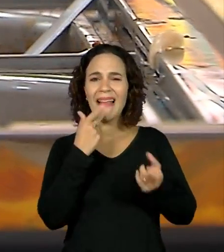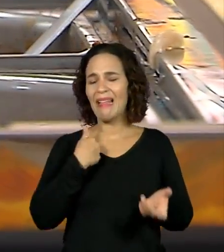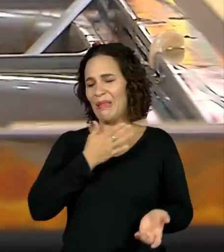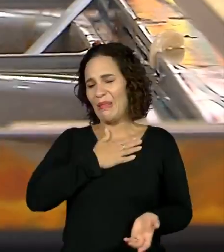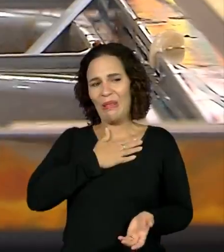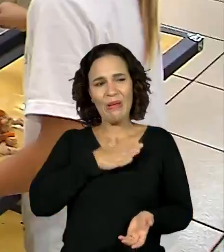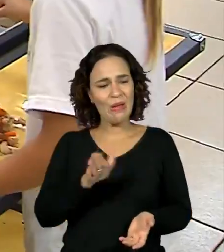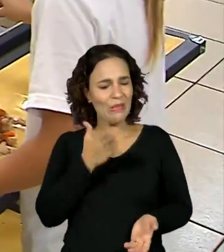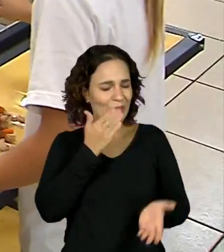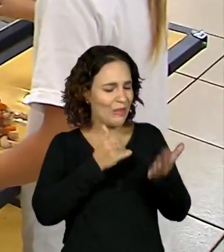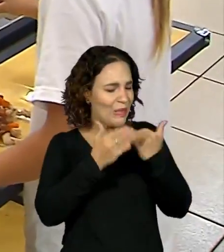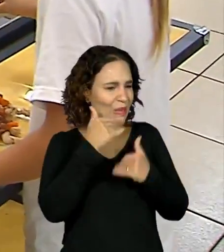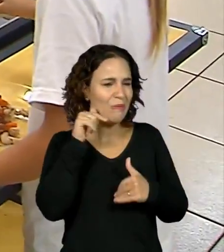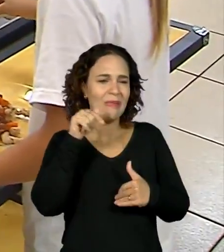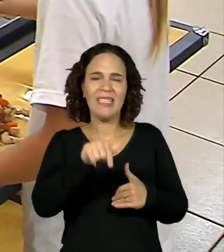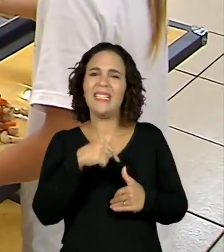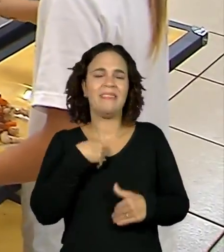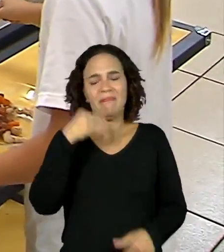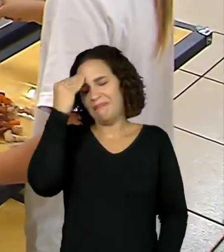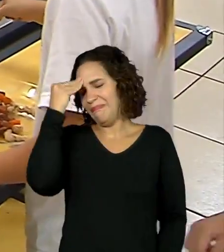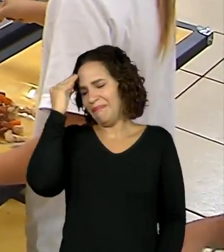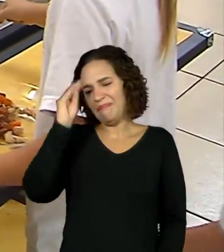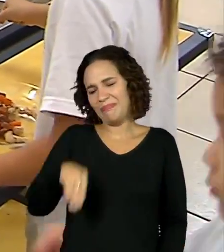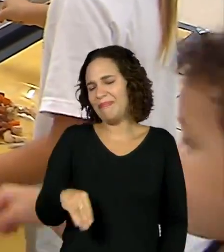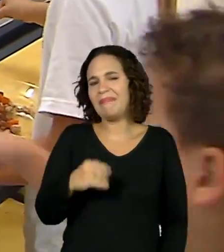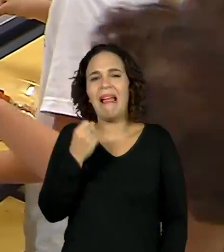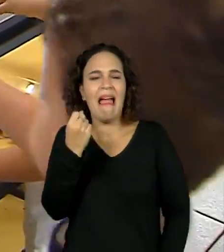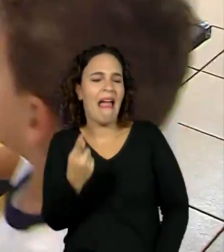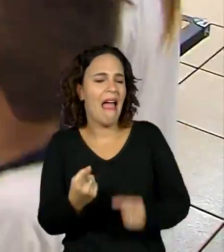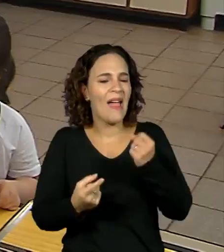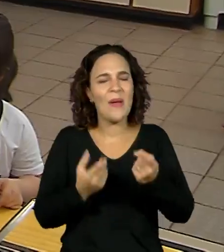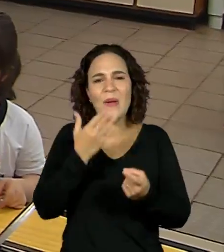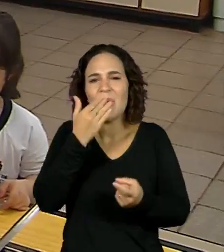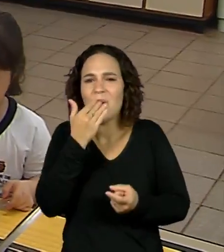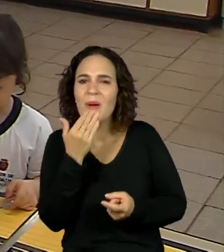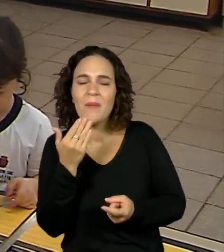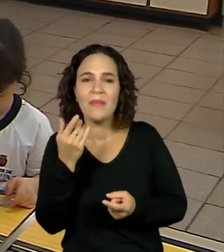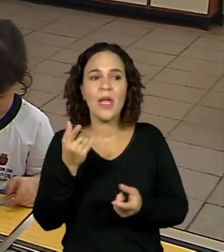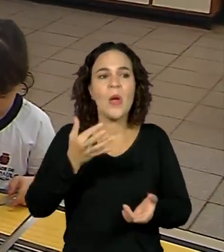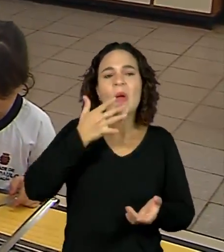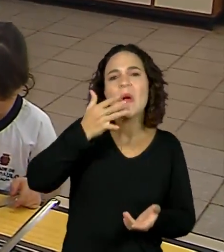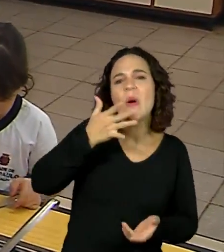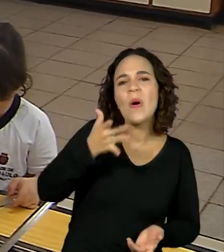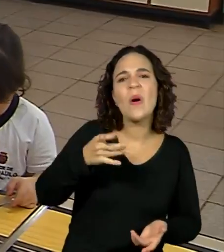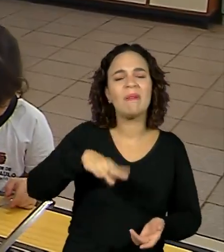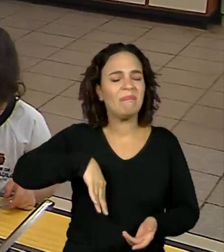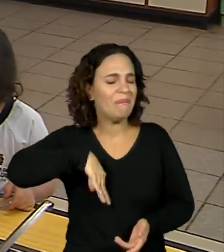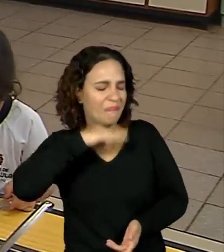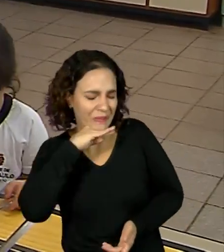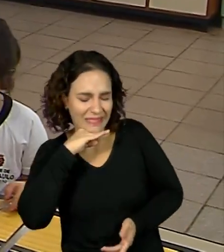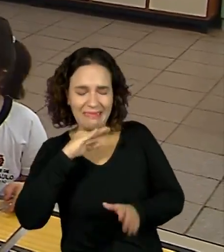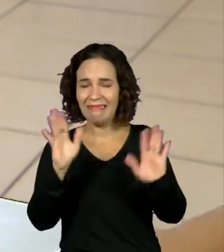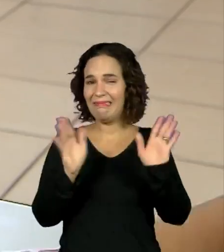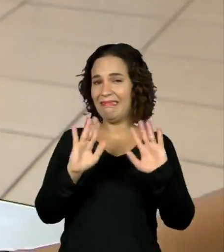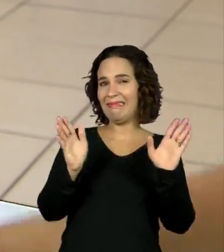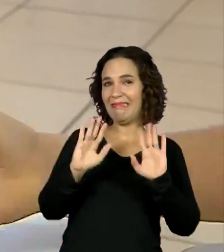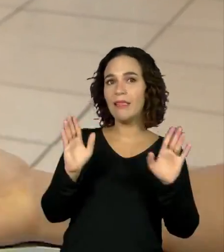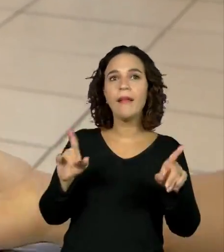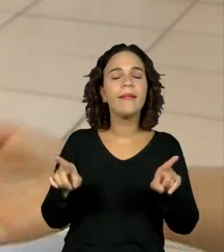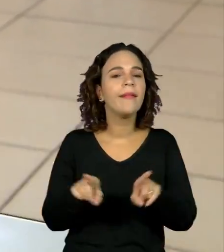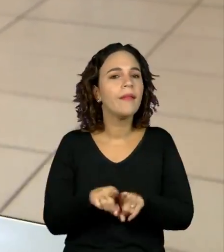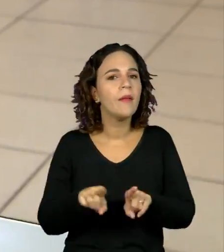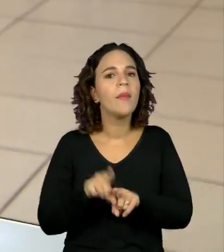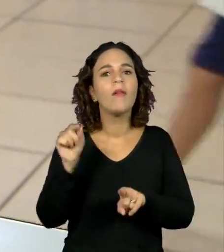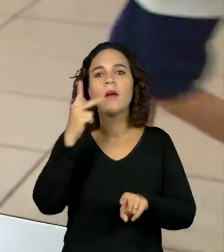com alimentos, se recusando a comer certos tipos de comidas, cores e texturas, além de serem